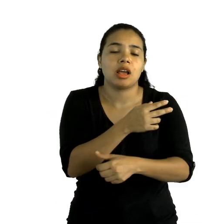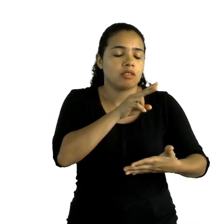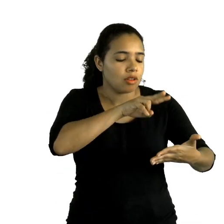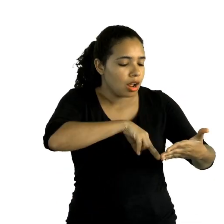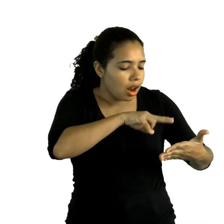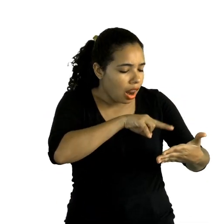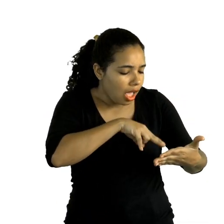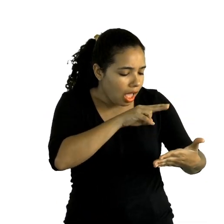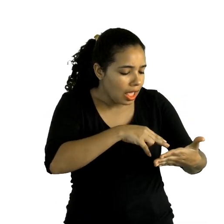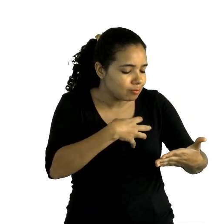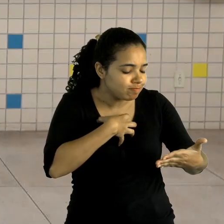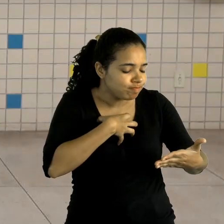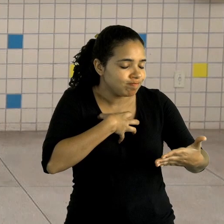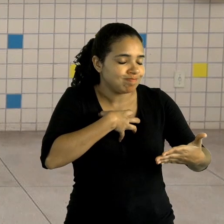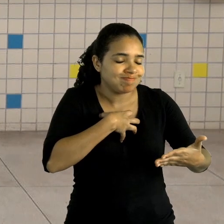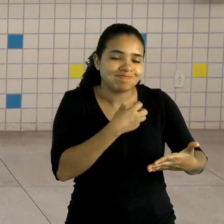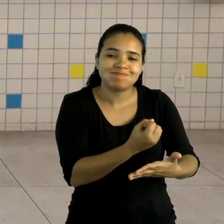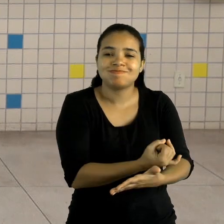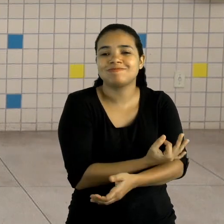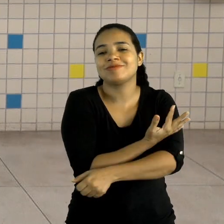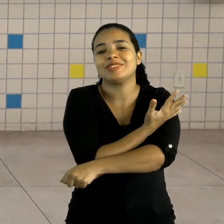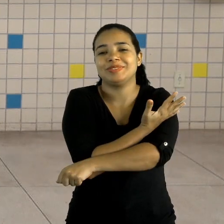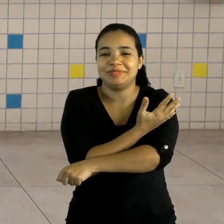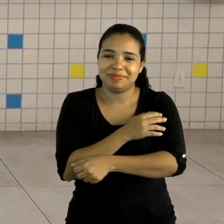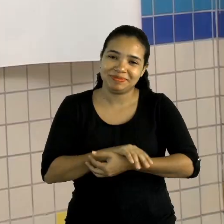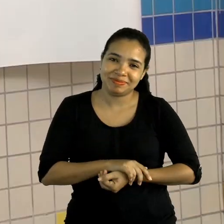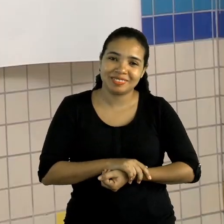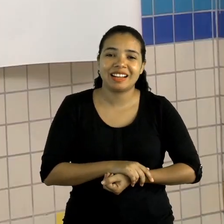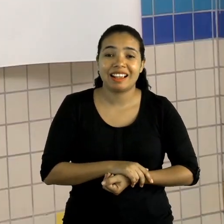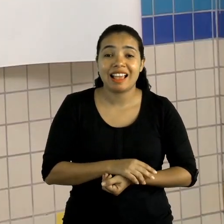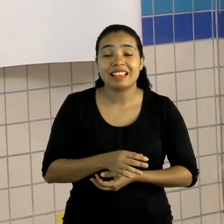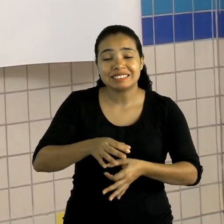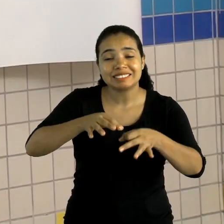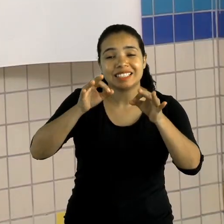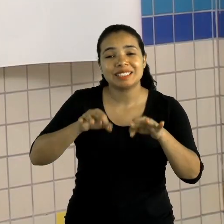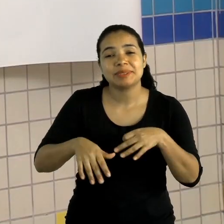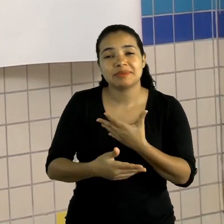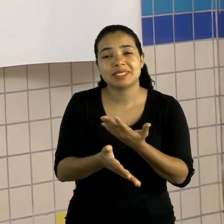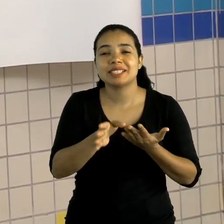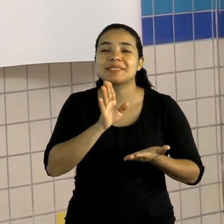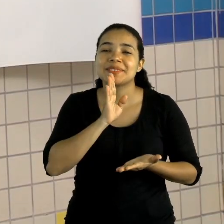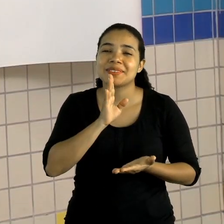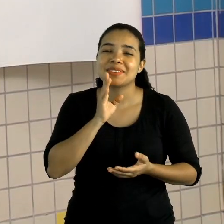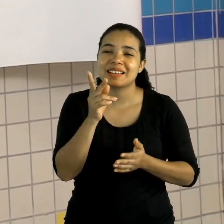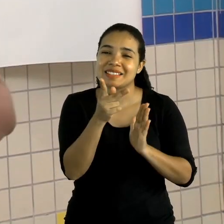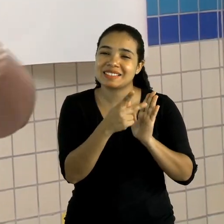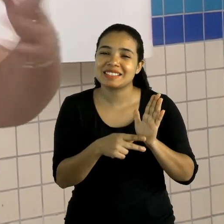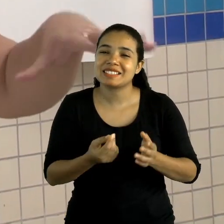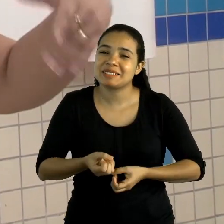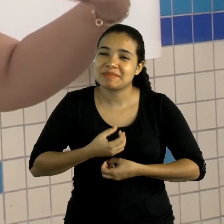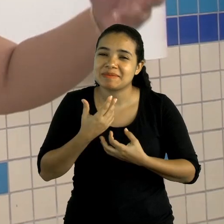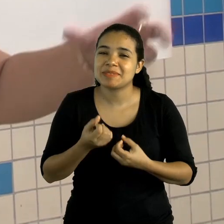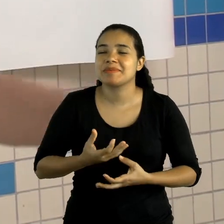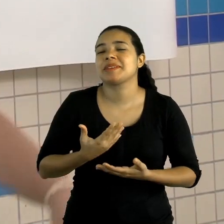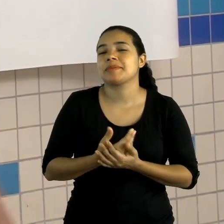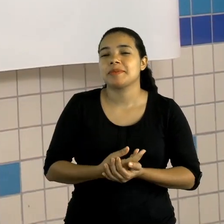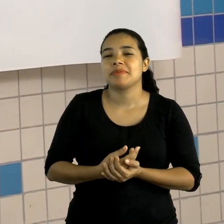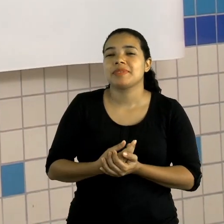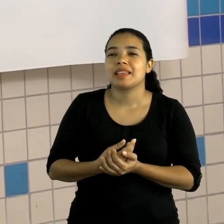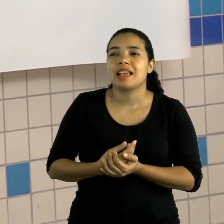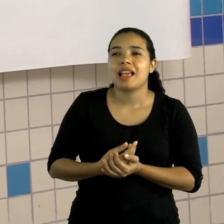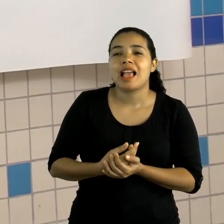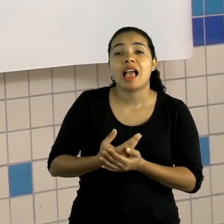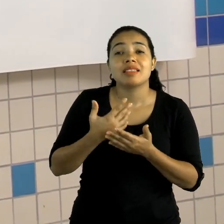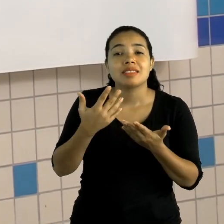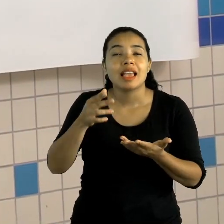transmitido para o leitor. Tenho certeza que vocês já conhecem muitos poemas, desde aqueles de Vinícius